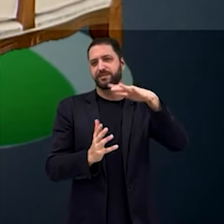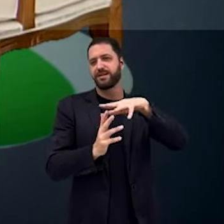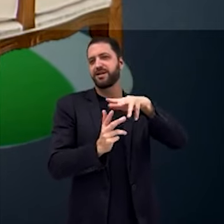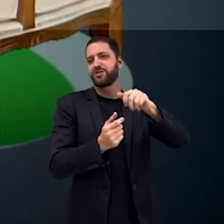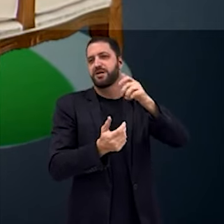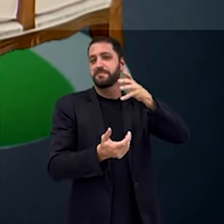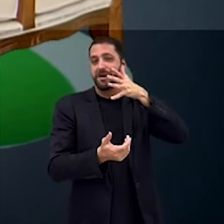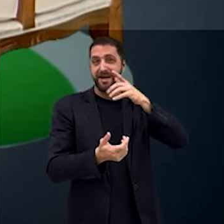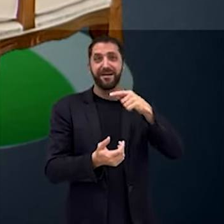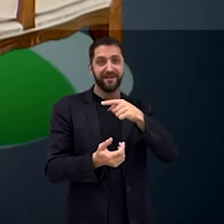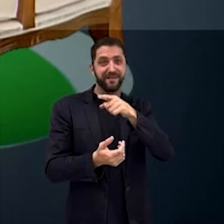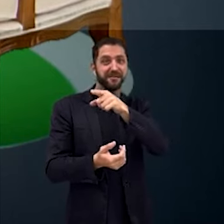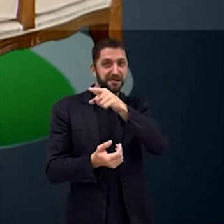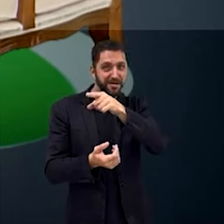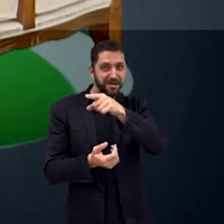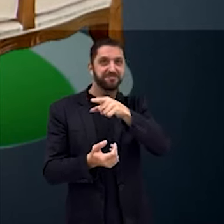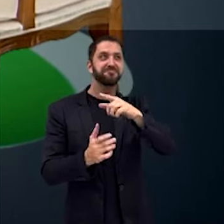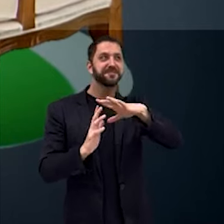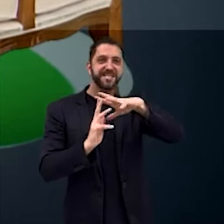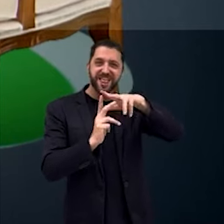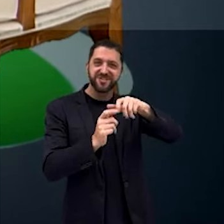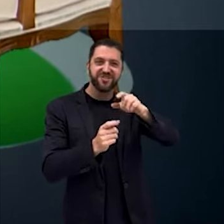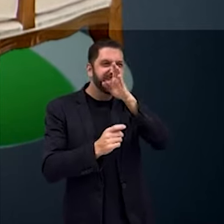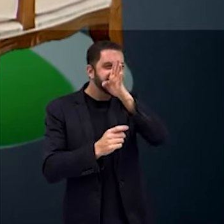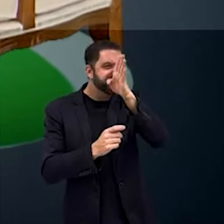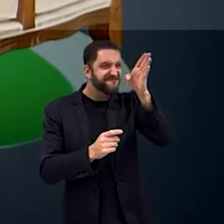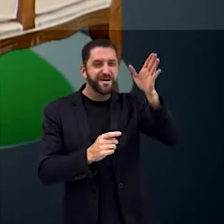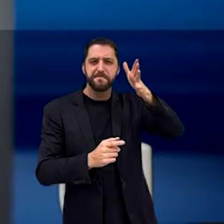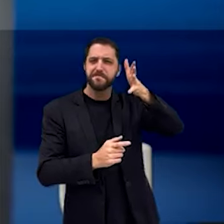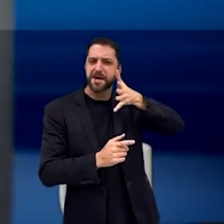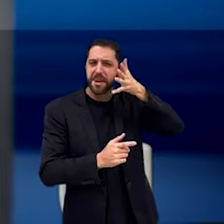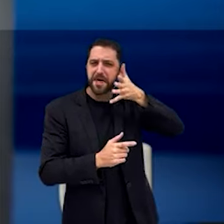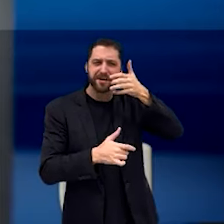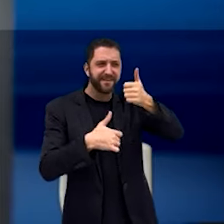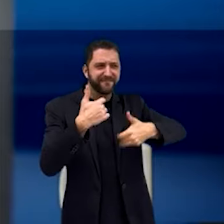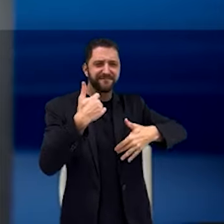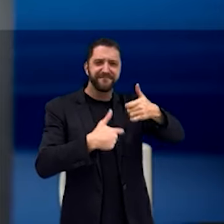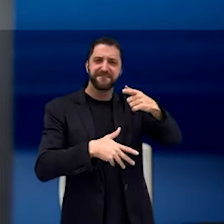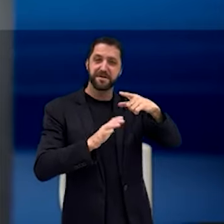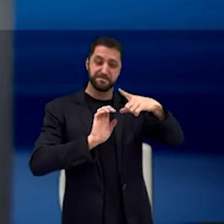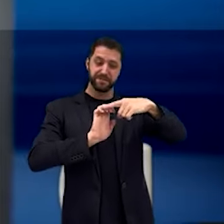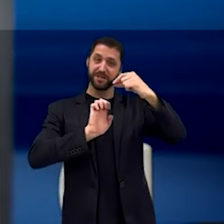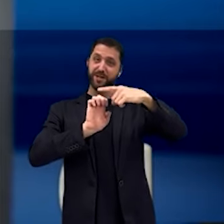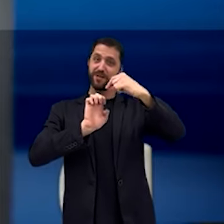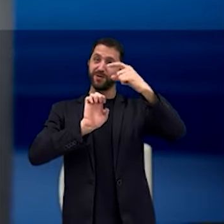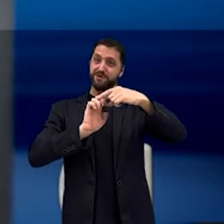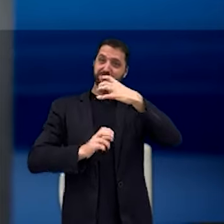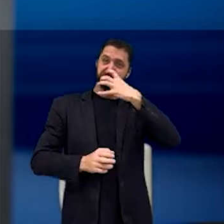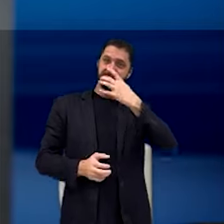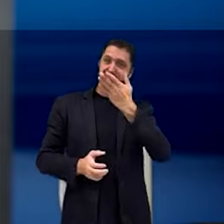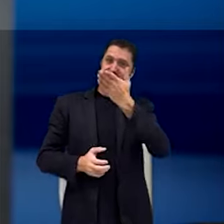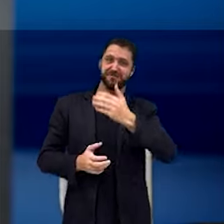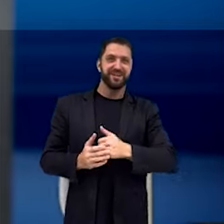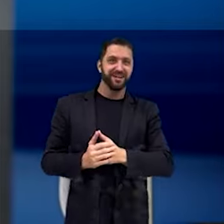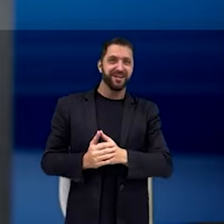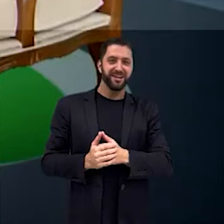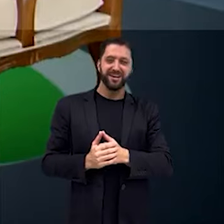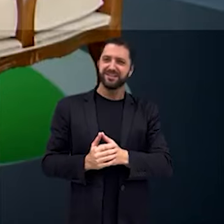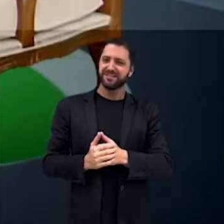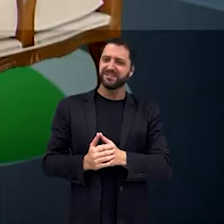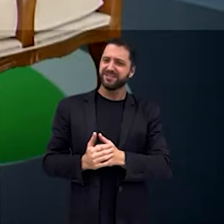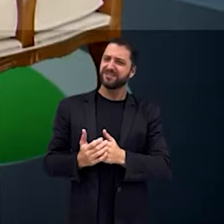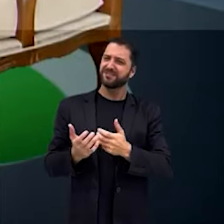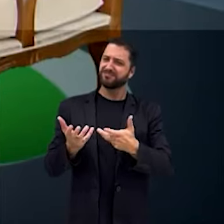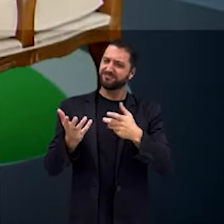que é uma palestrante internacional, gente, a Nath é um orgulho para nós como empreendedora, o tanto que ela